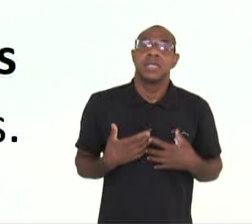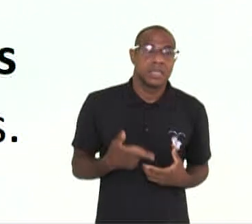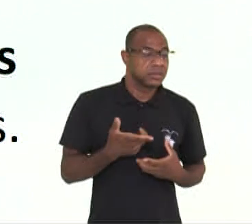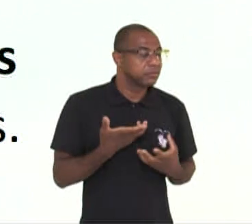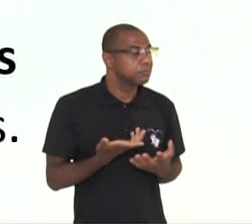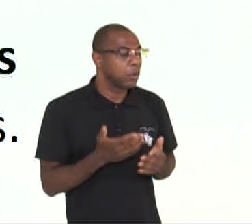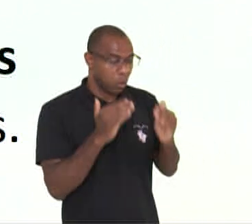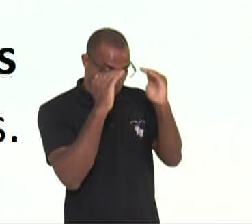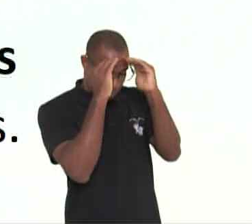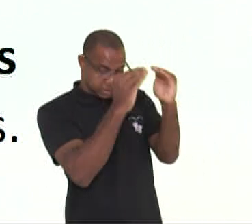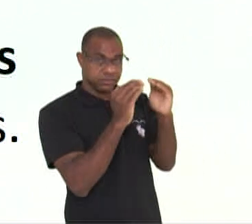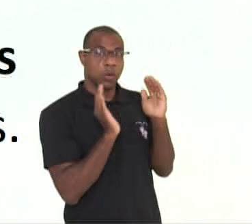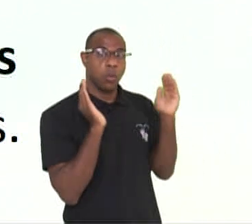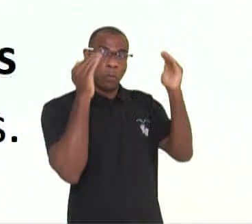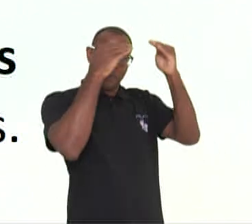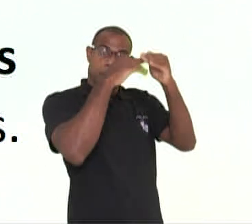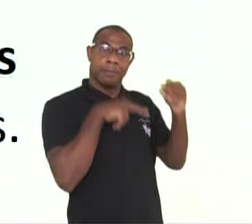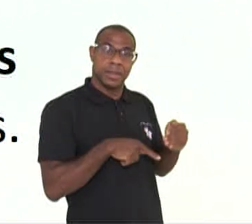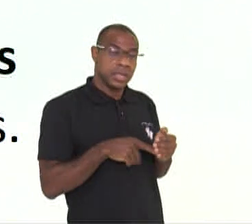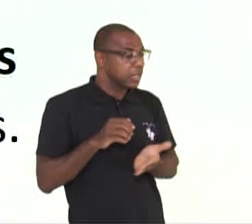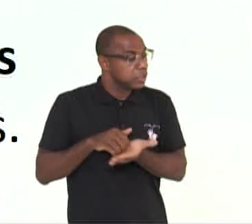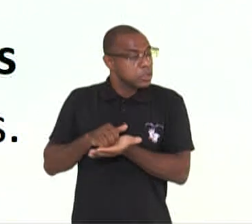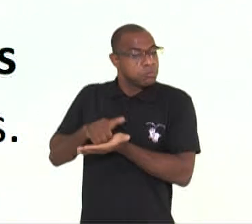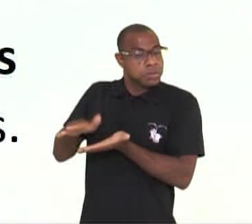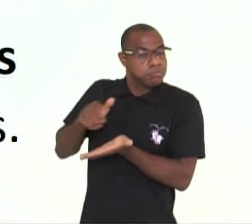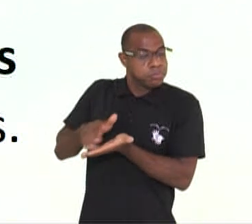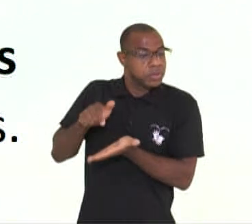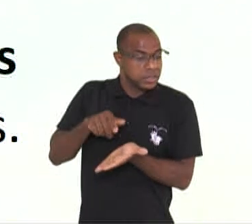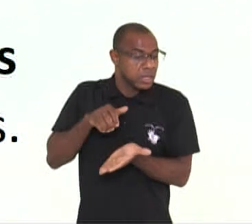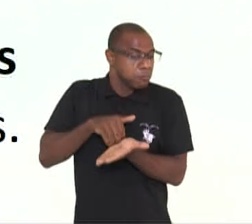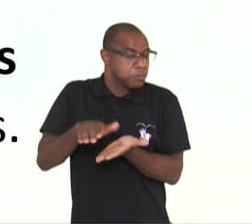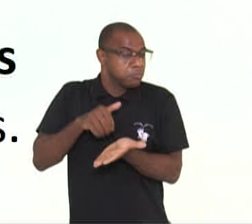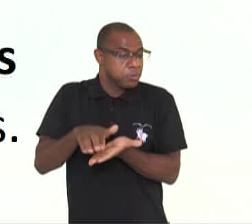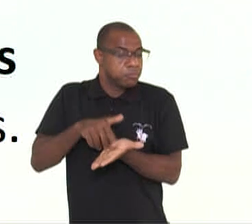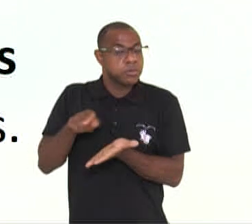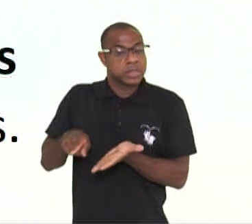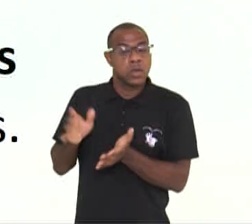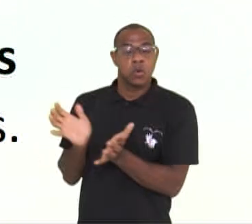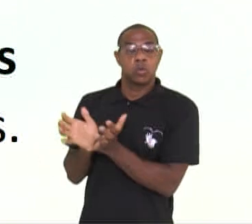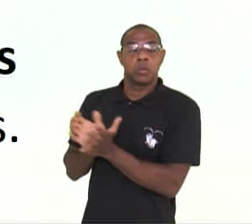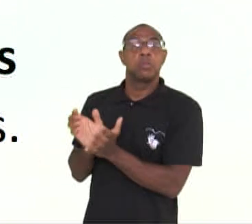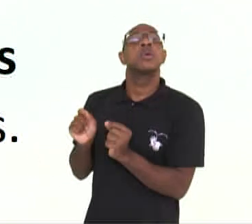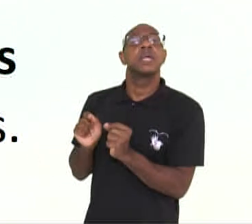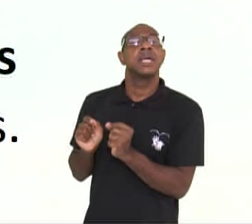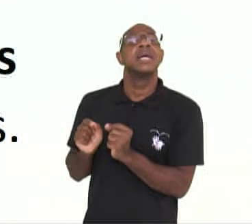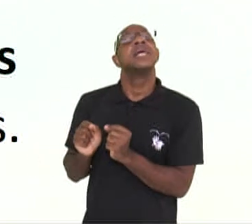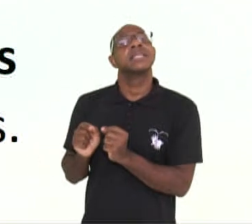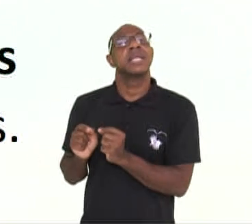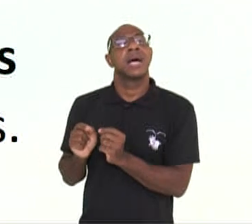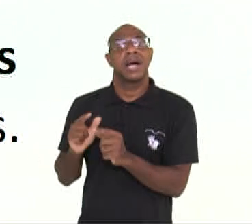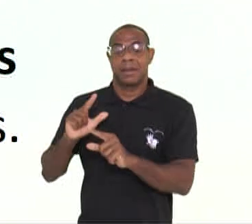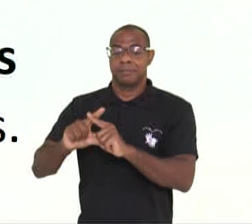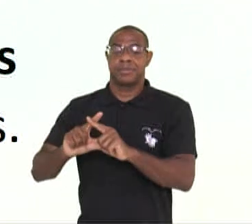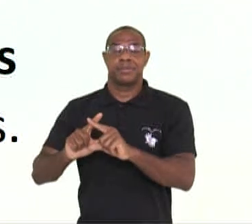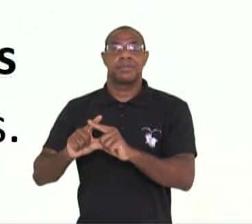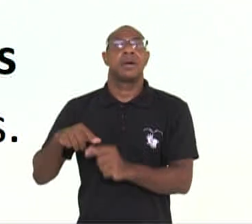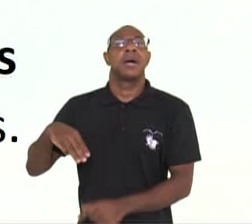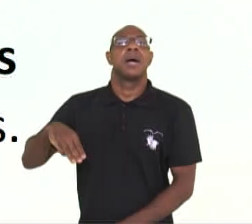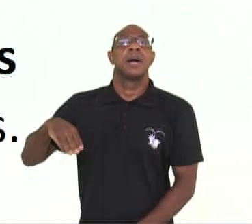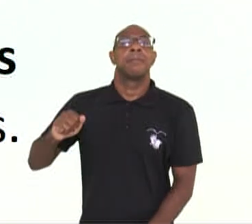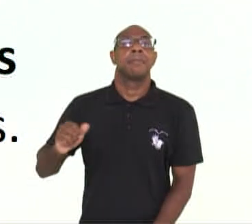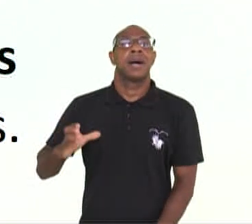de tirar da igreja, de excomungar da igreja membros da maçonaria. Confusão criada,